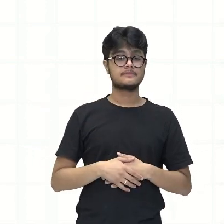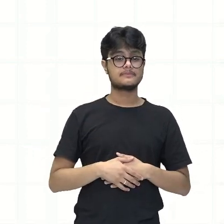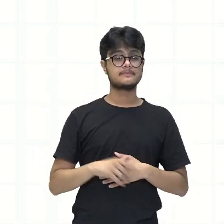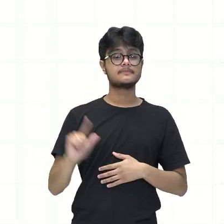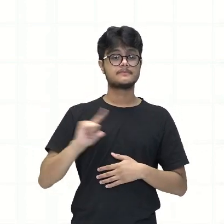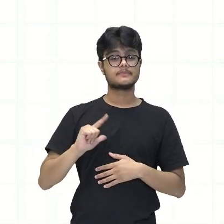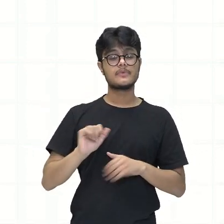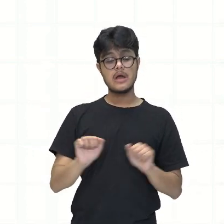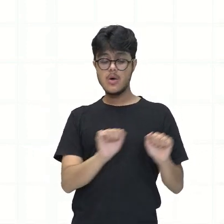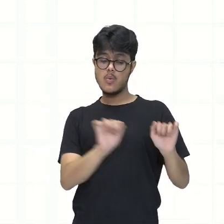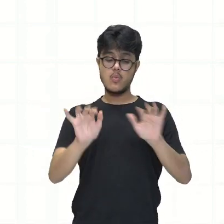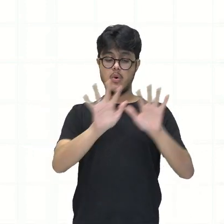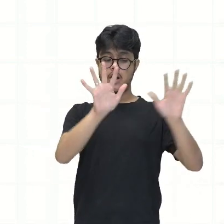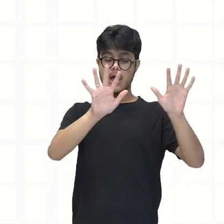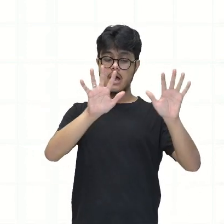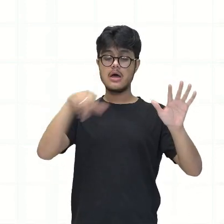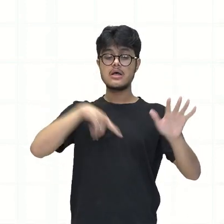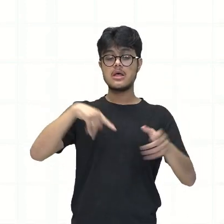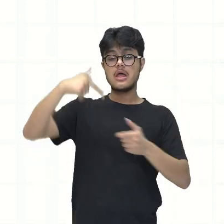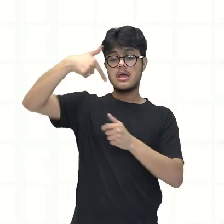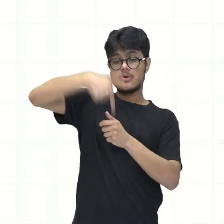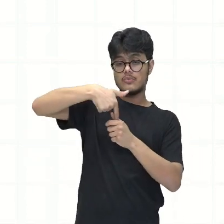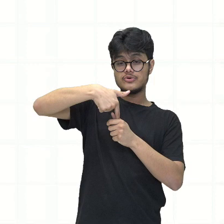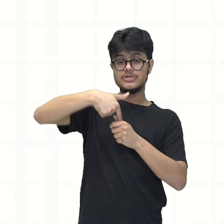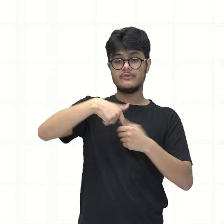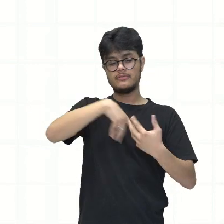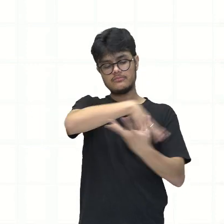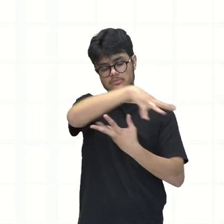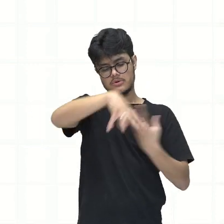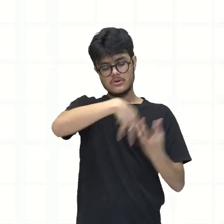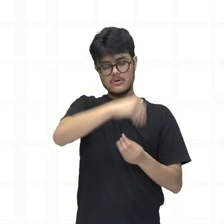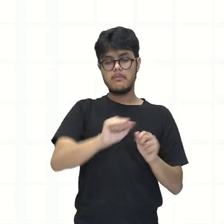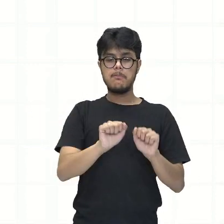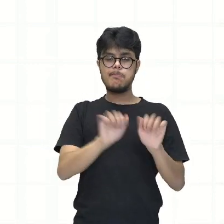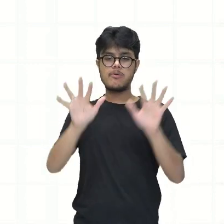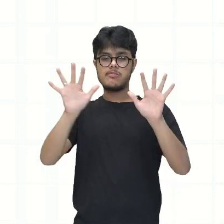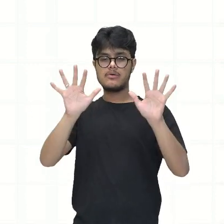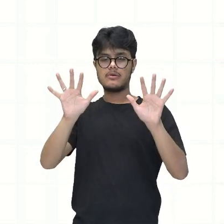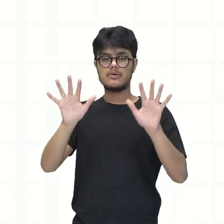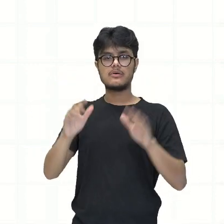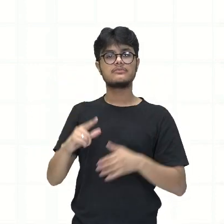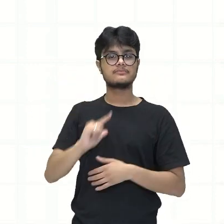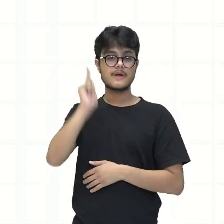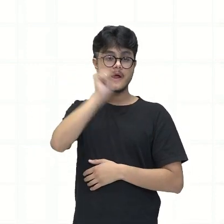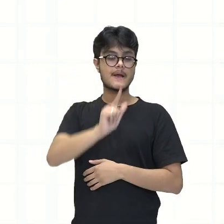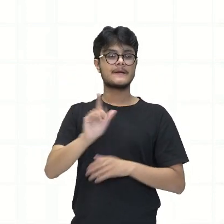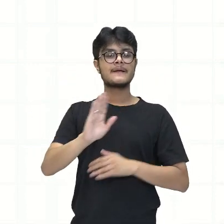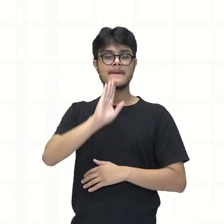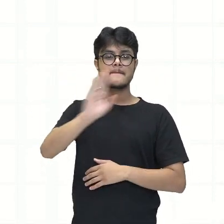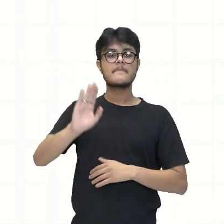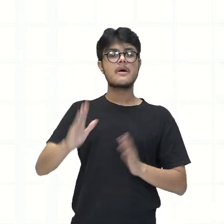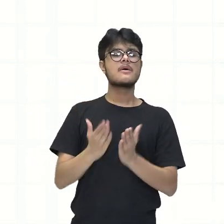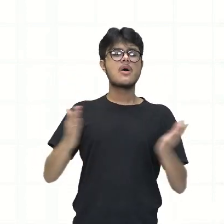ar e combustível, certo? É importante relembrar as